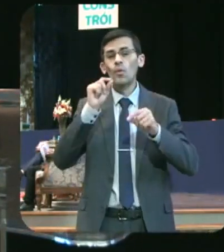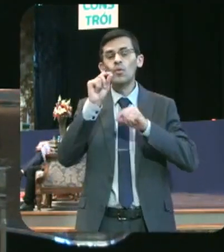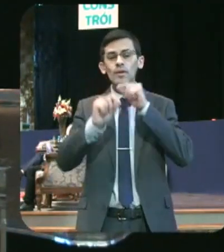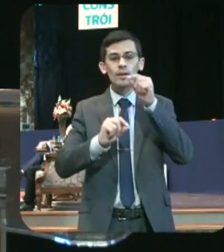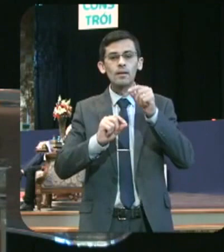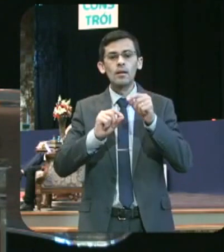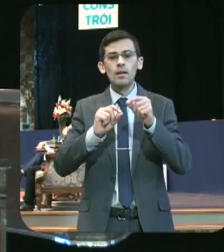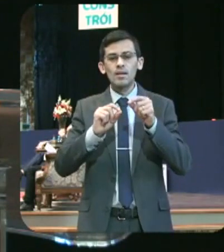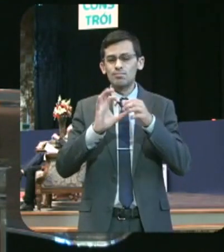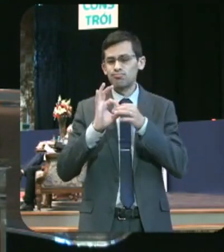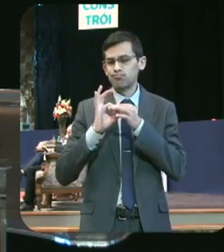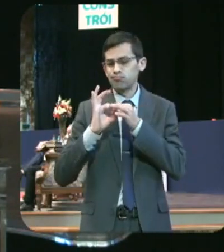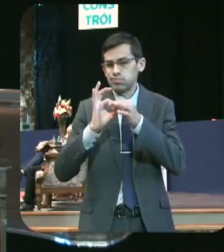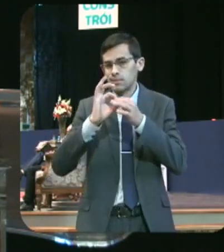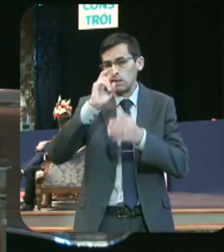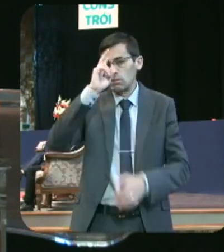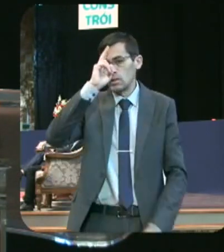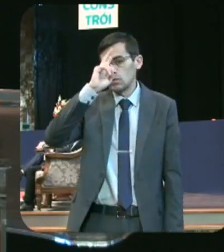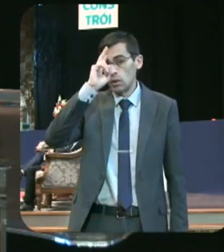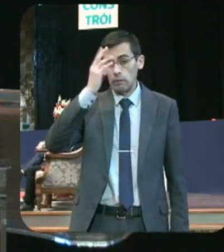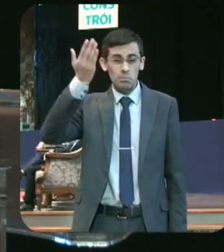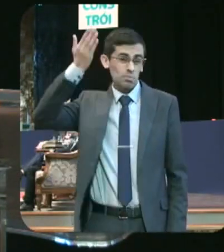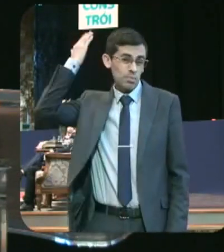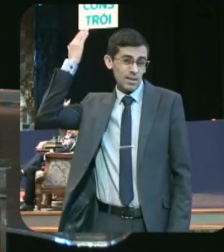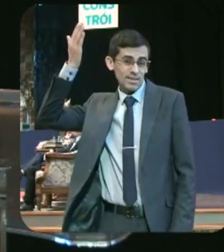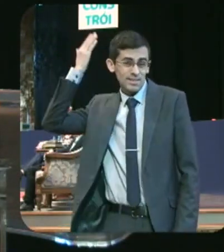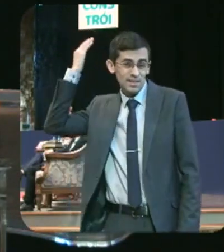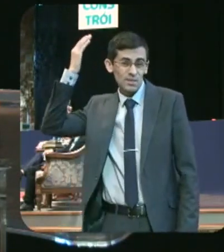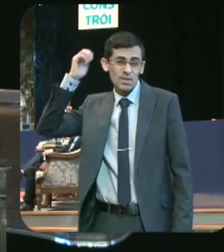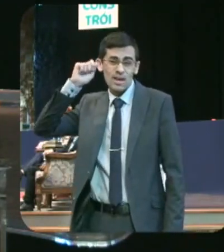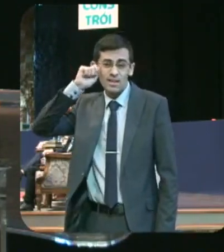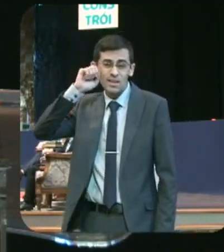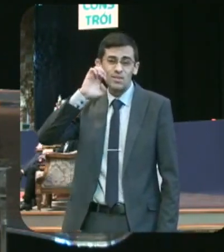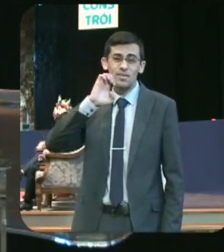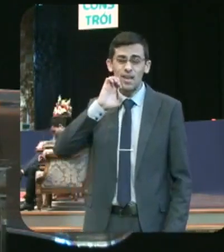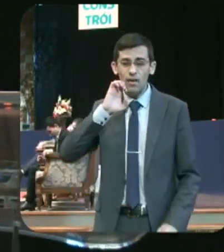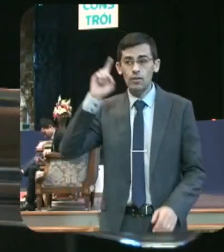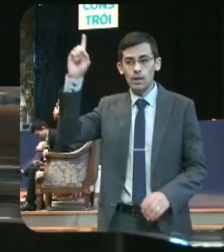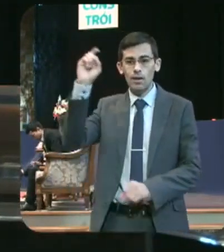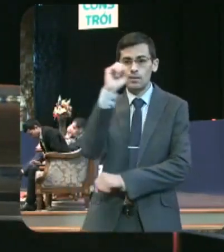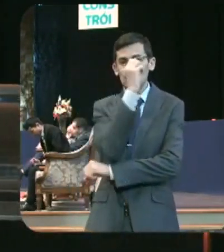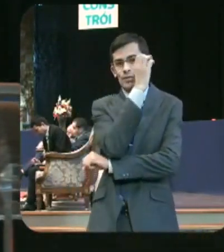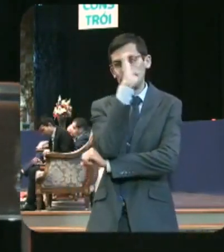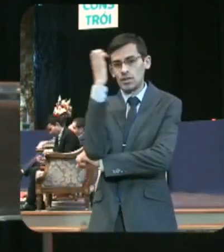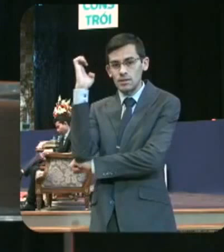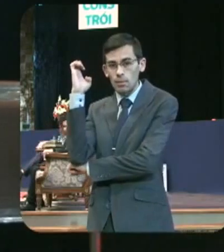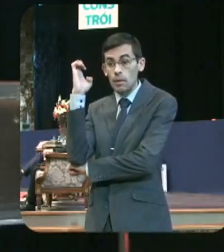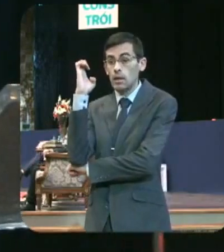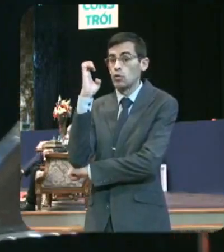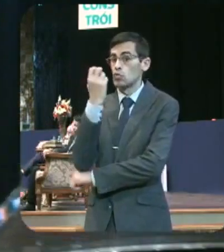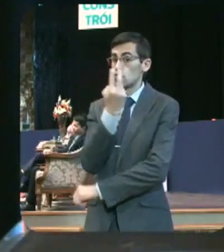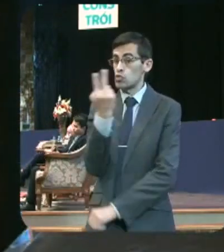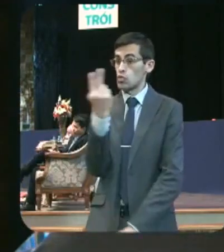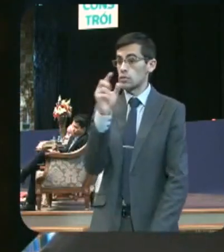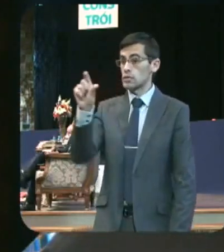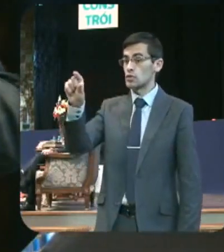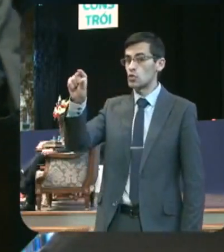da história. Adão e Eva no jardim, eles decidiram